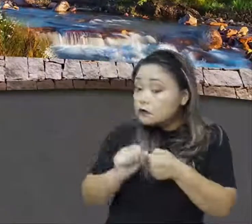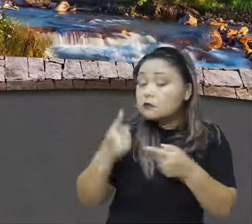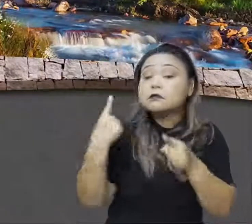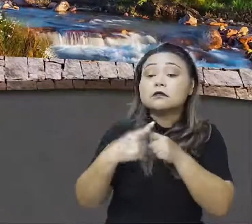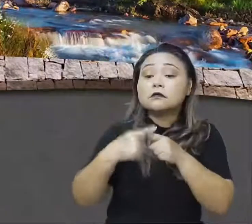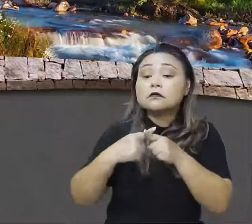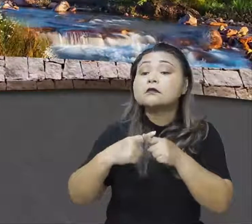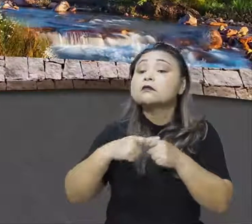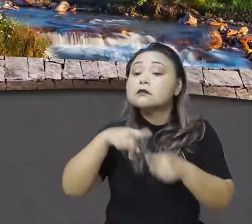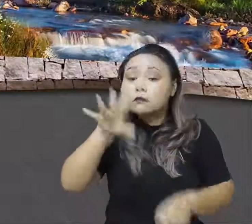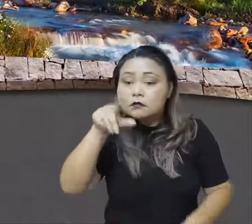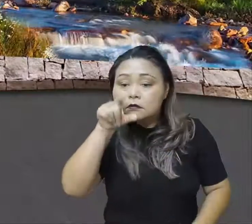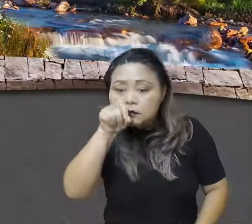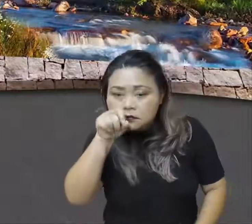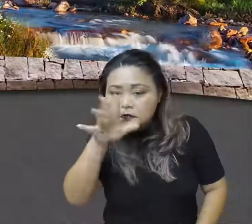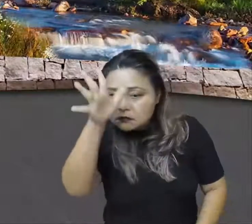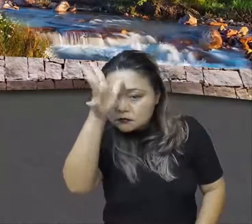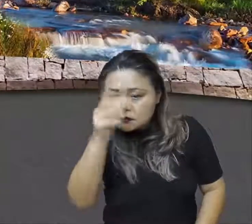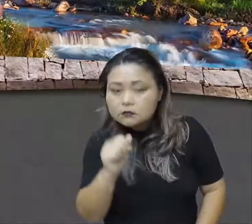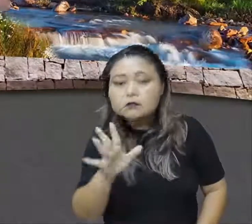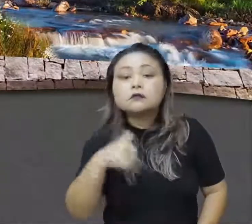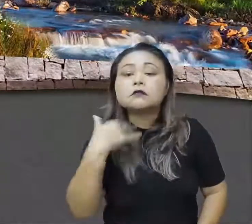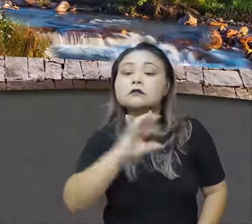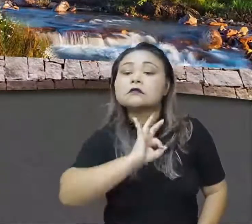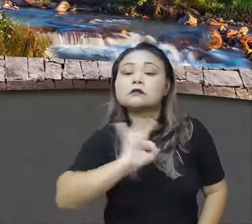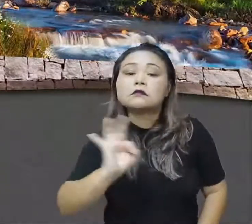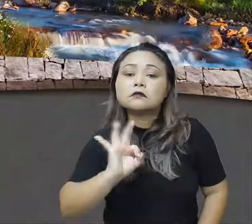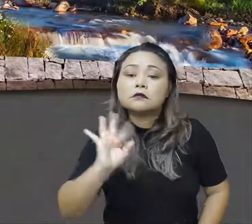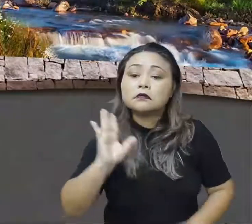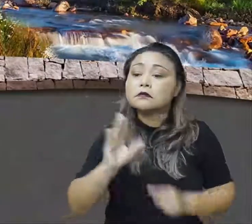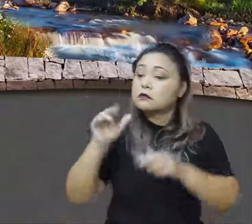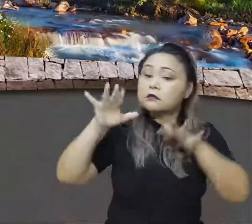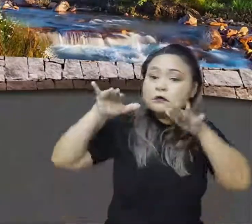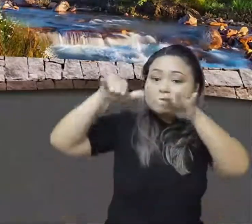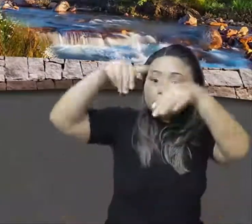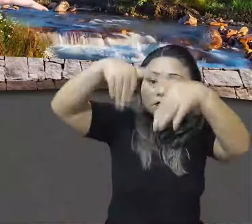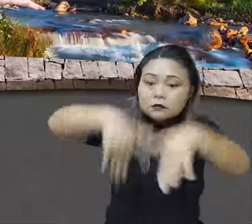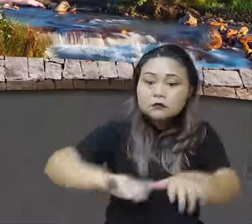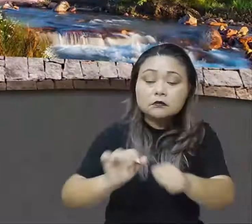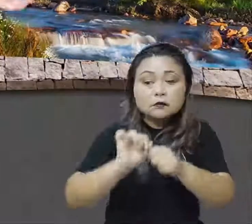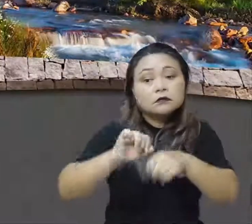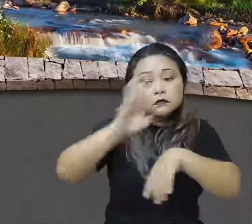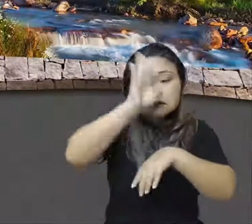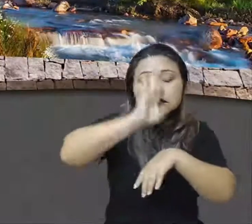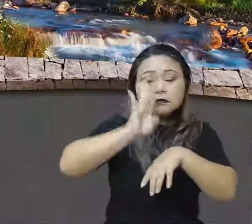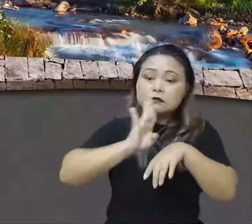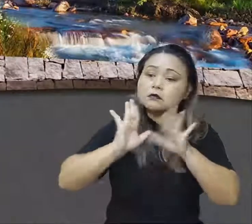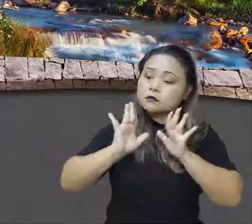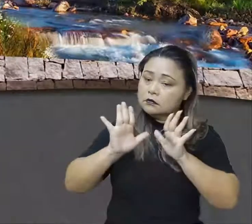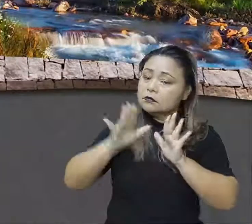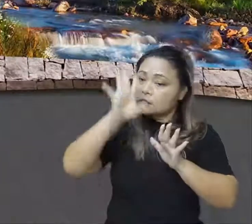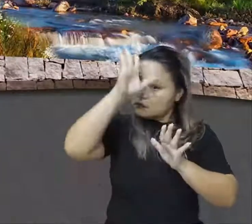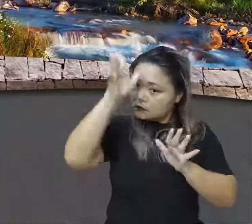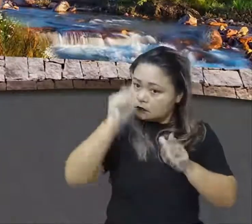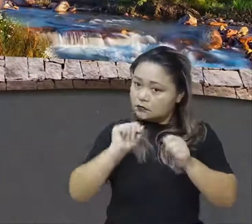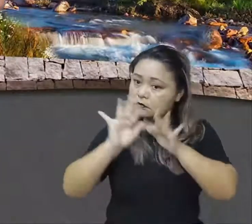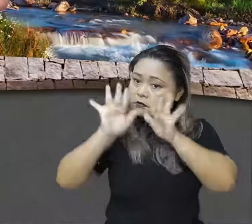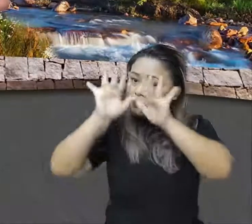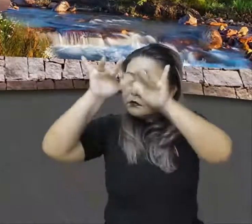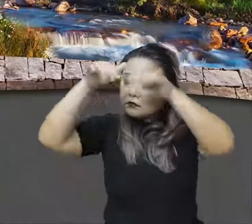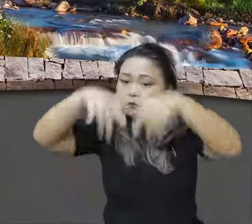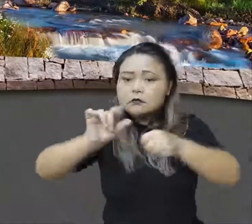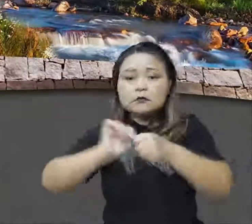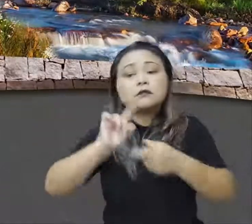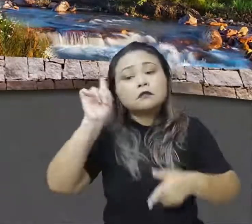Vocês conhecem galinha, não conhecem? Ótimo. Ela não voa e cai? É o Brasil, tá? Poxa, professor, está